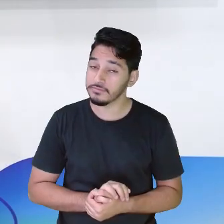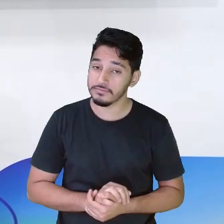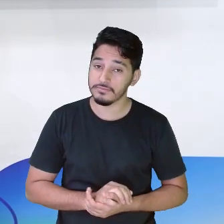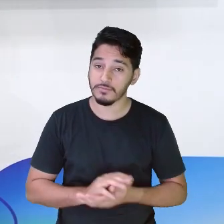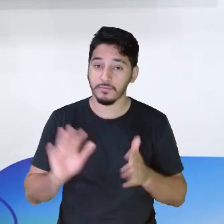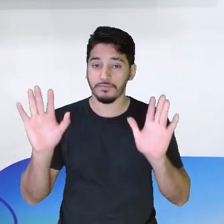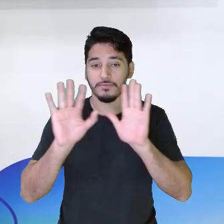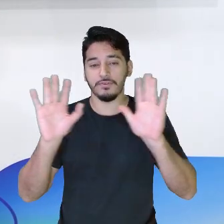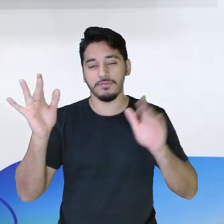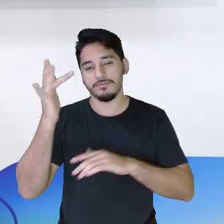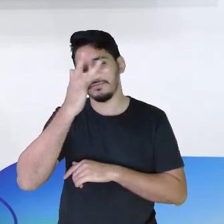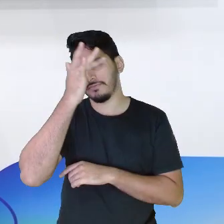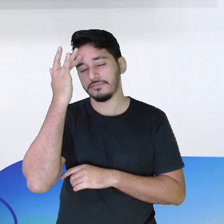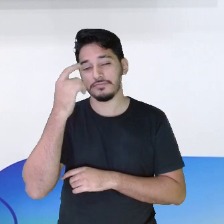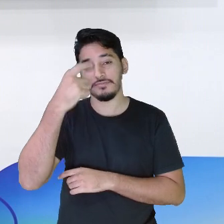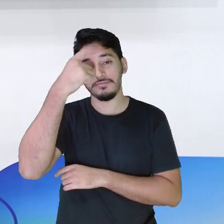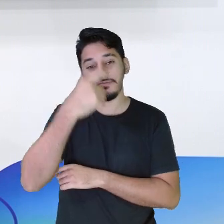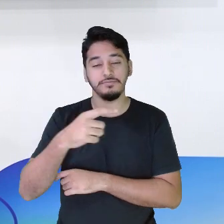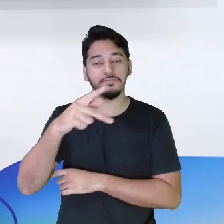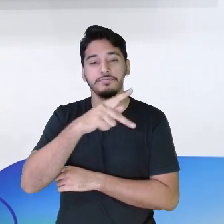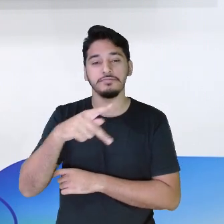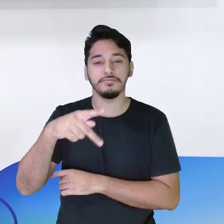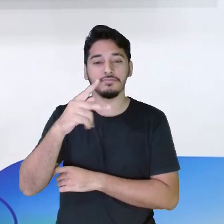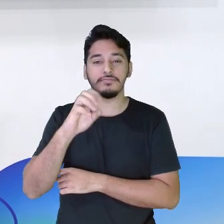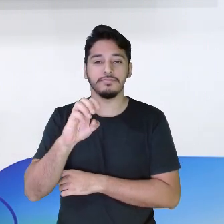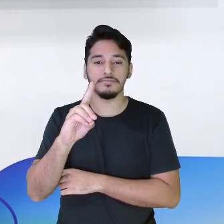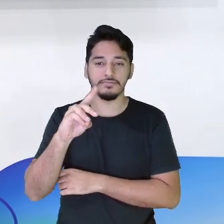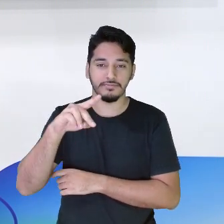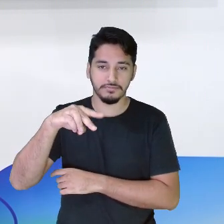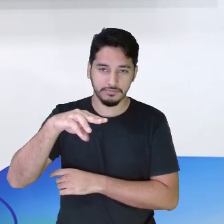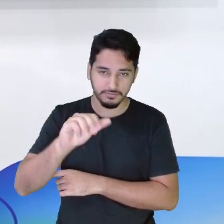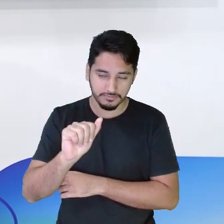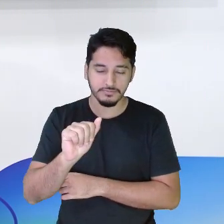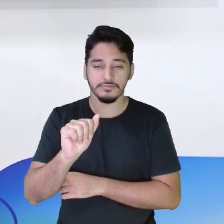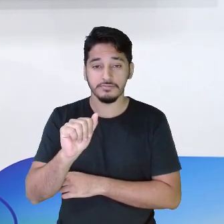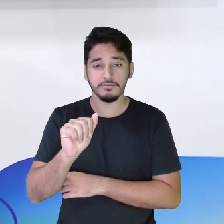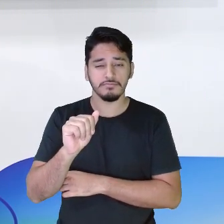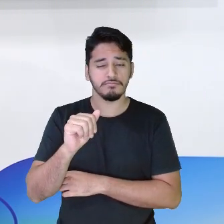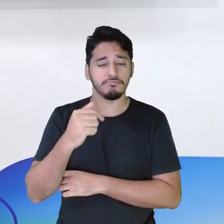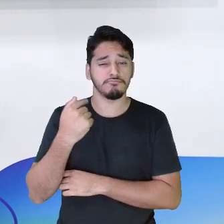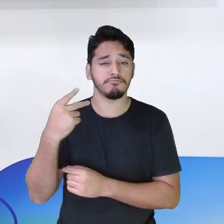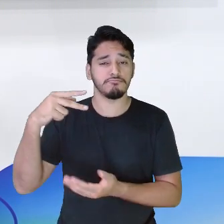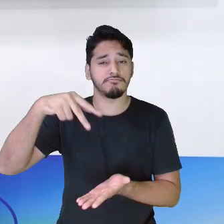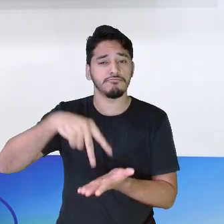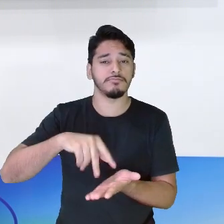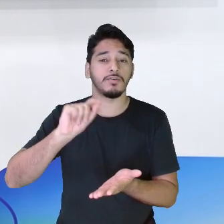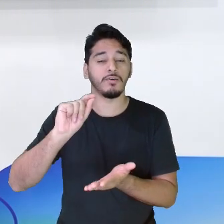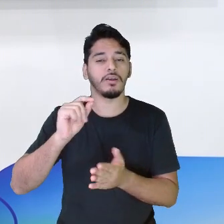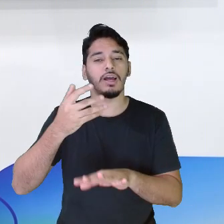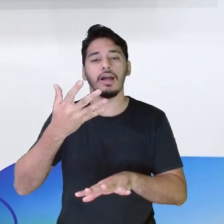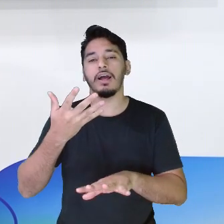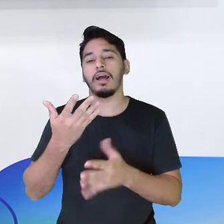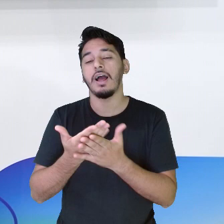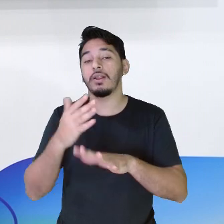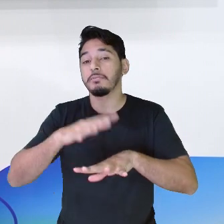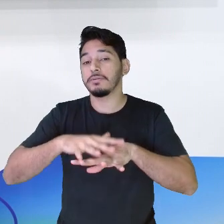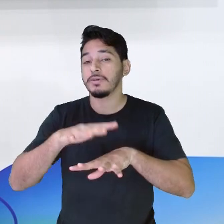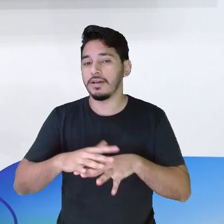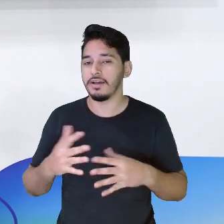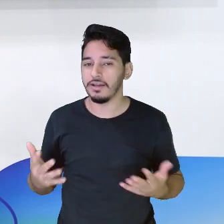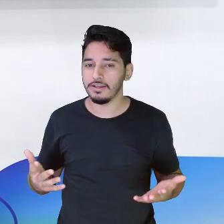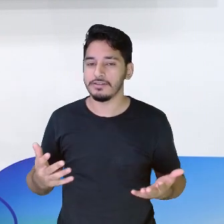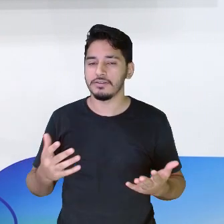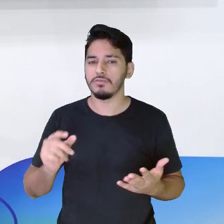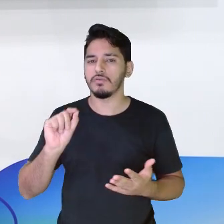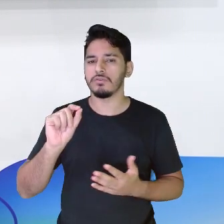Olá, pessoal! Eu sou a professora Kedma Santos e estou aqui para mais uma aula de matemática